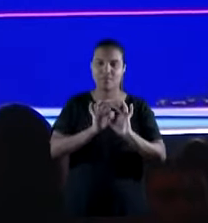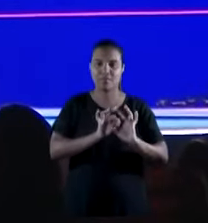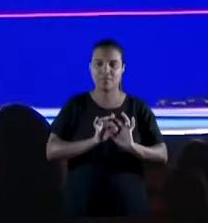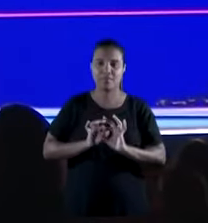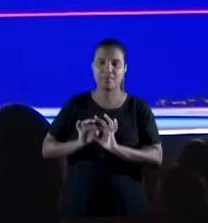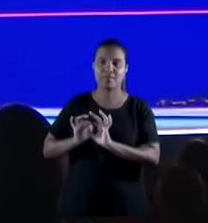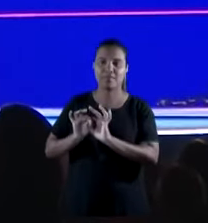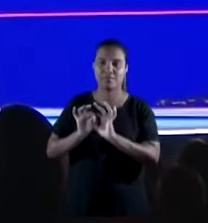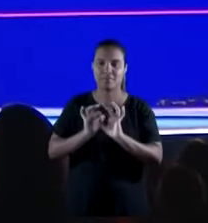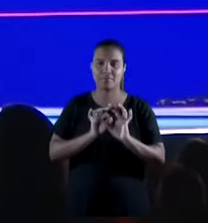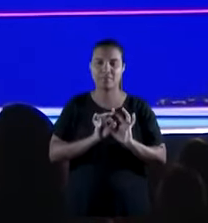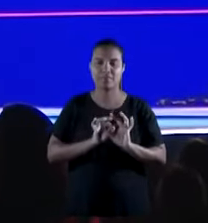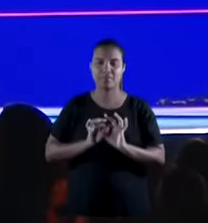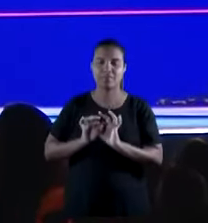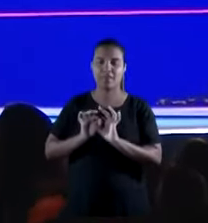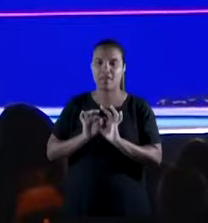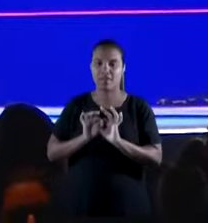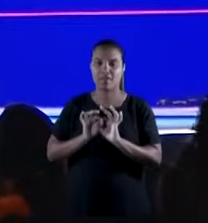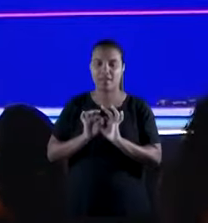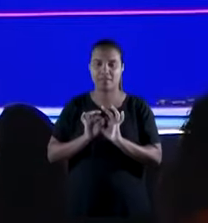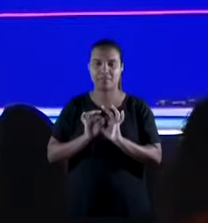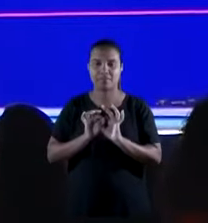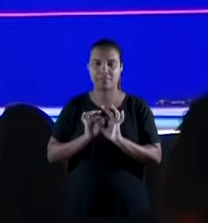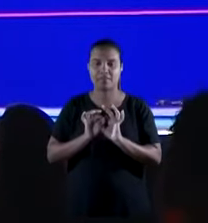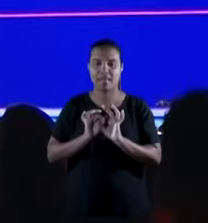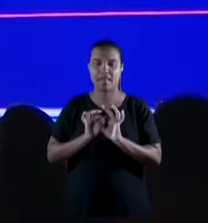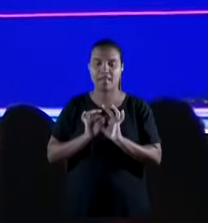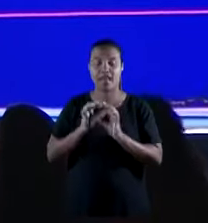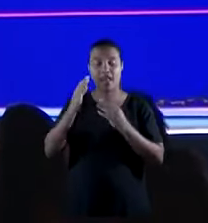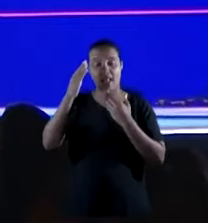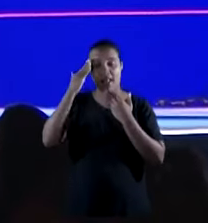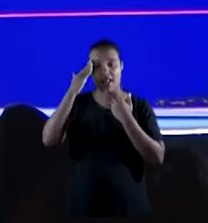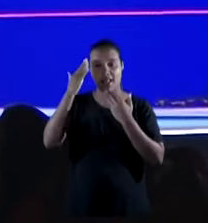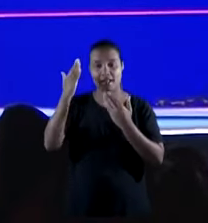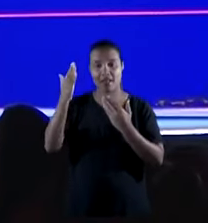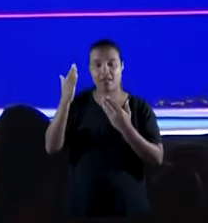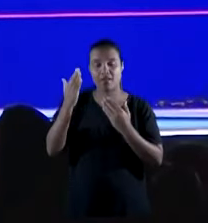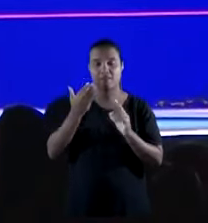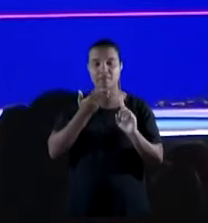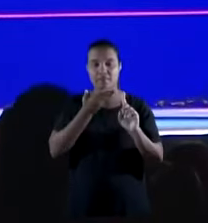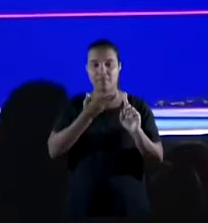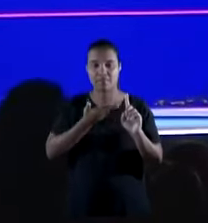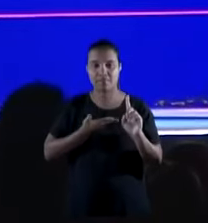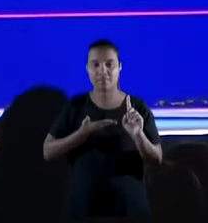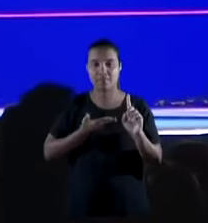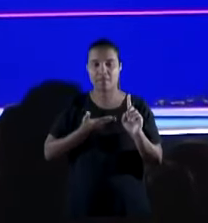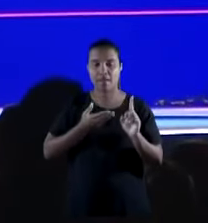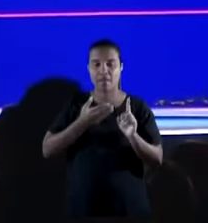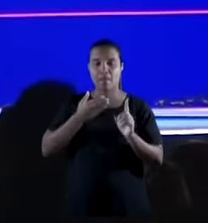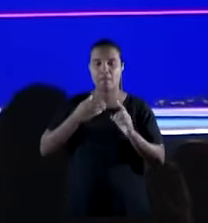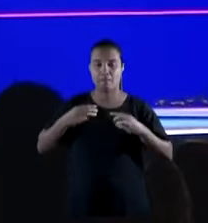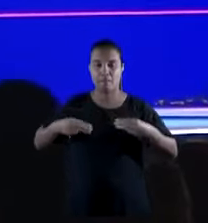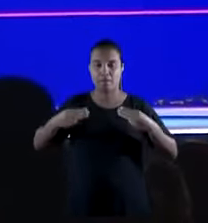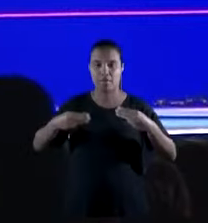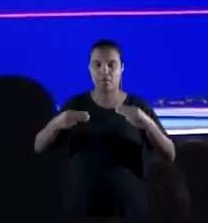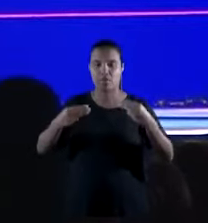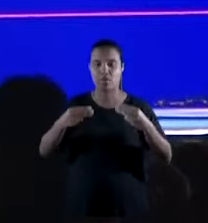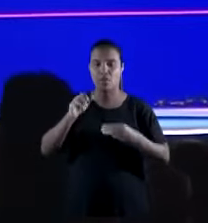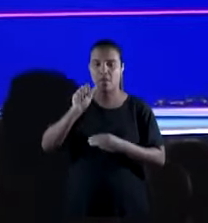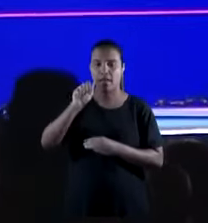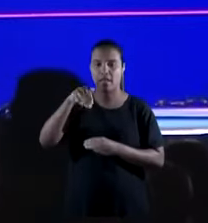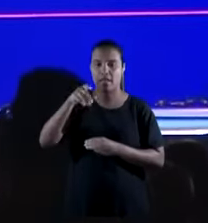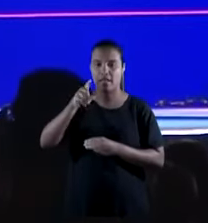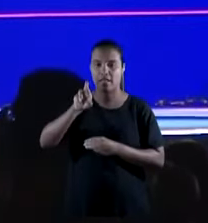brasileiro. Quero agradecer o prestígio da presença do ministro André Fofuca, que será peça